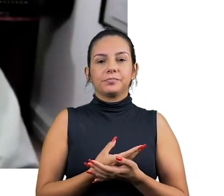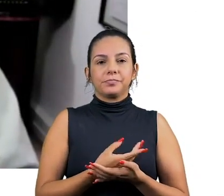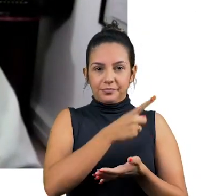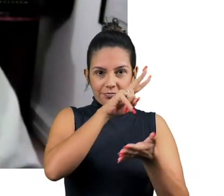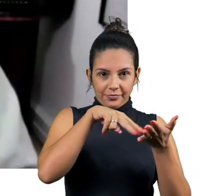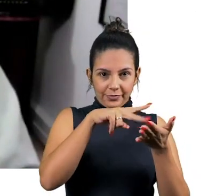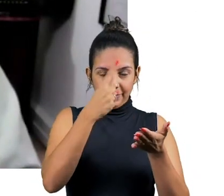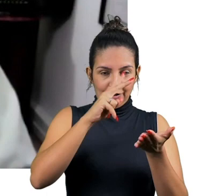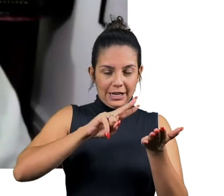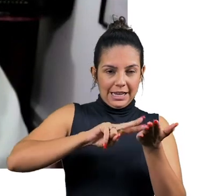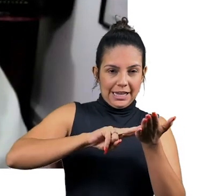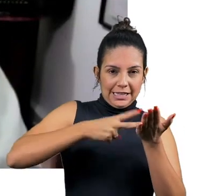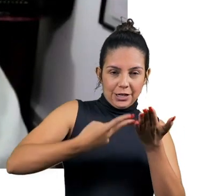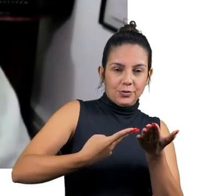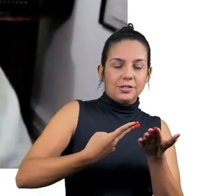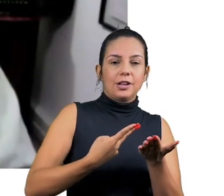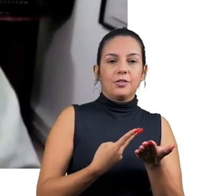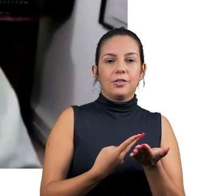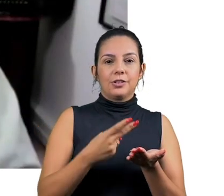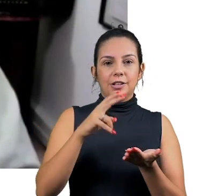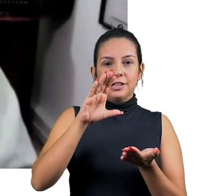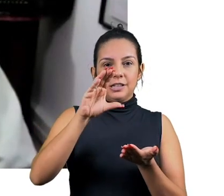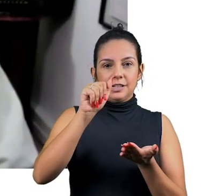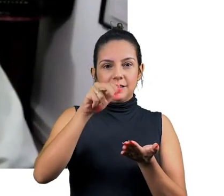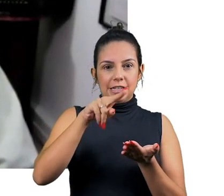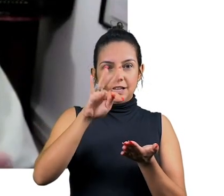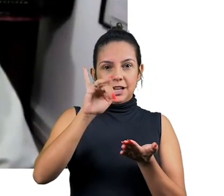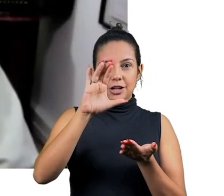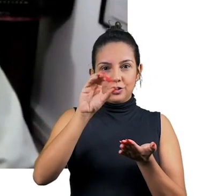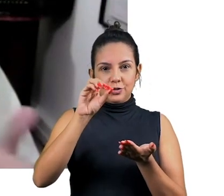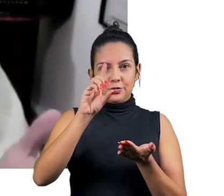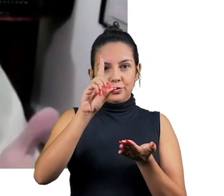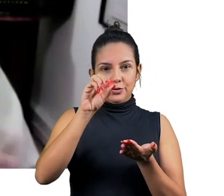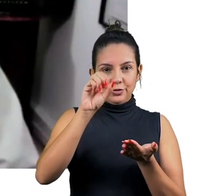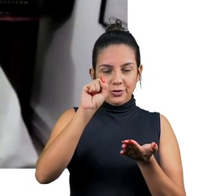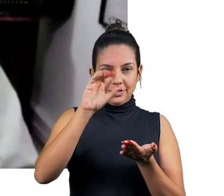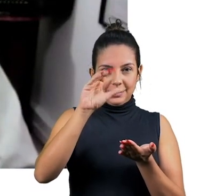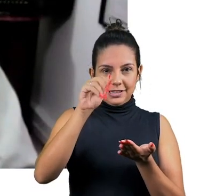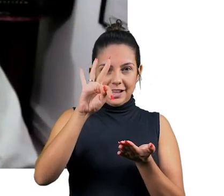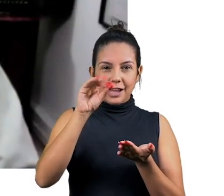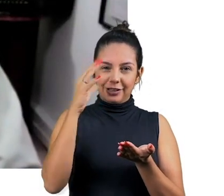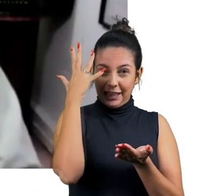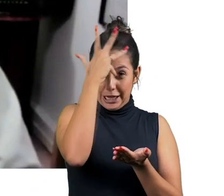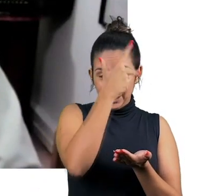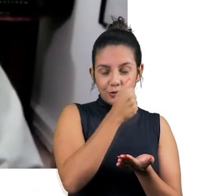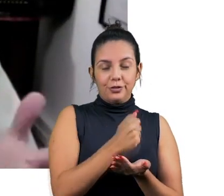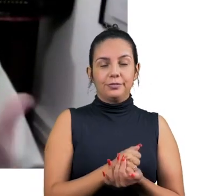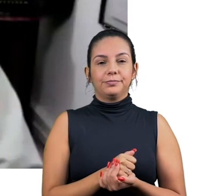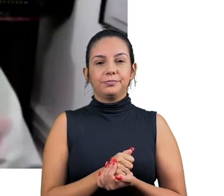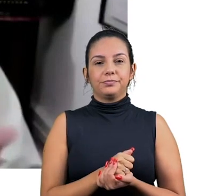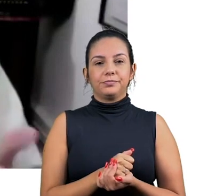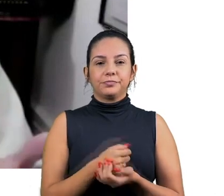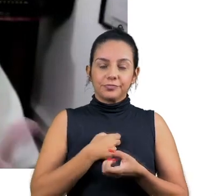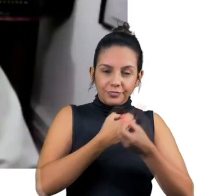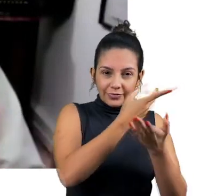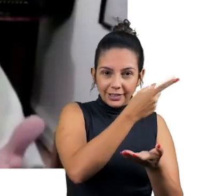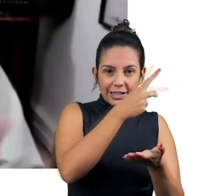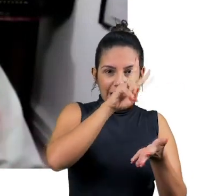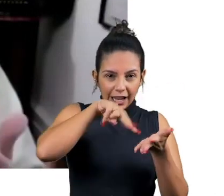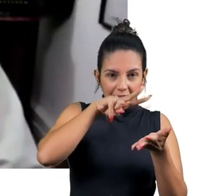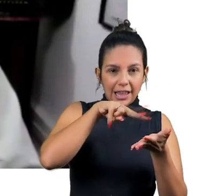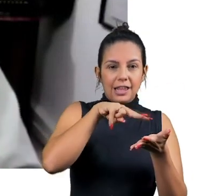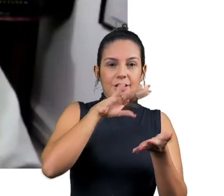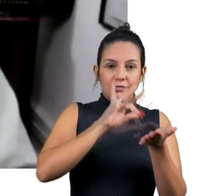uma tradução do Cântico dos Cânticos, para ele verificar se é lindo, né? Dei para ele ver se de